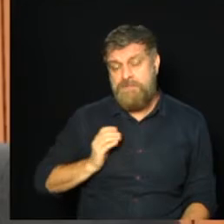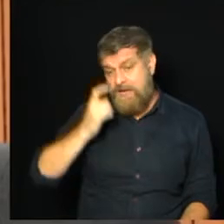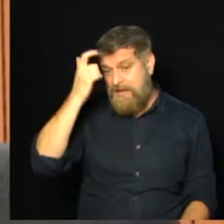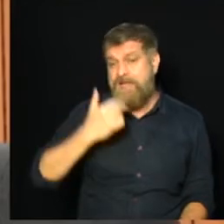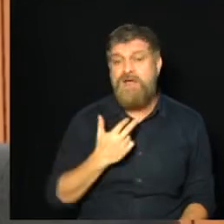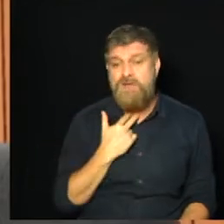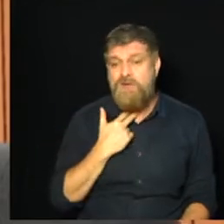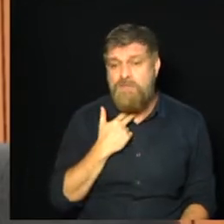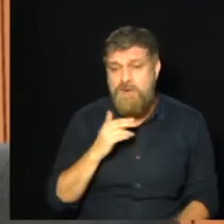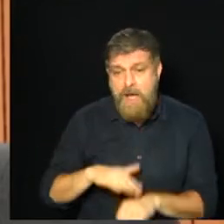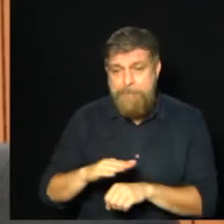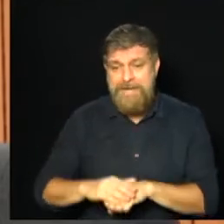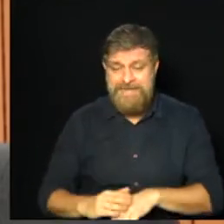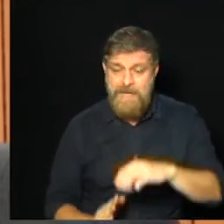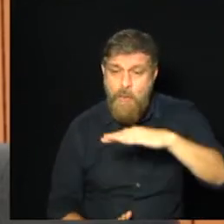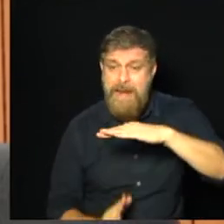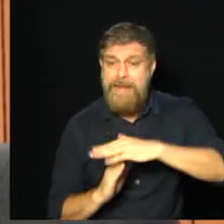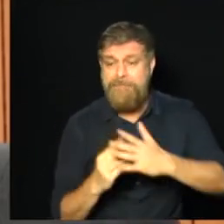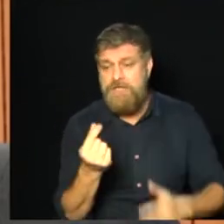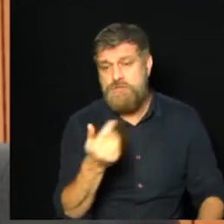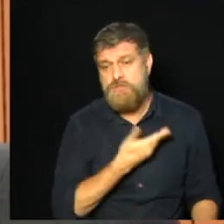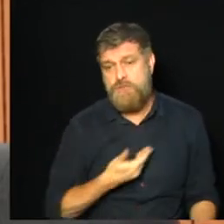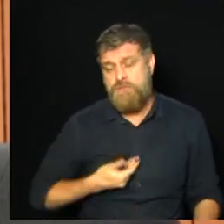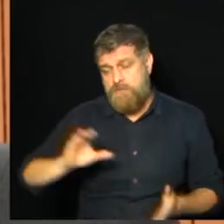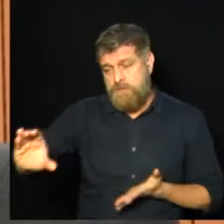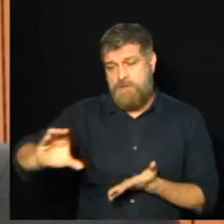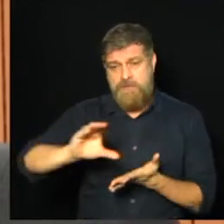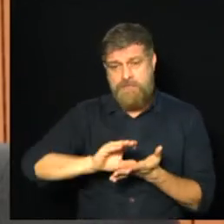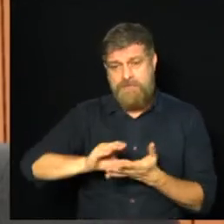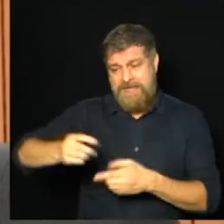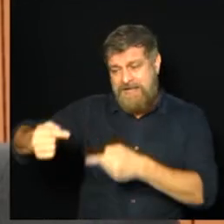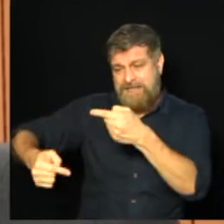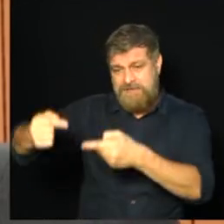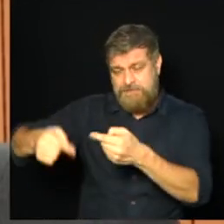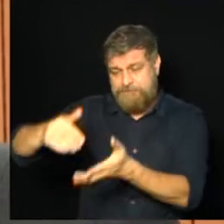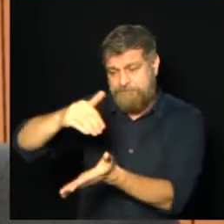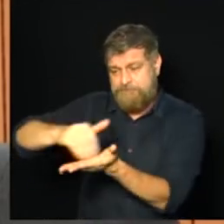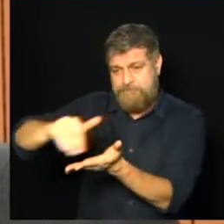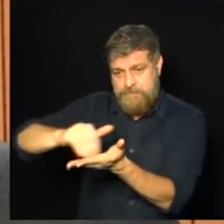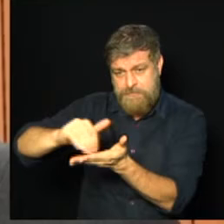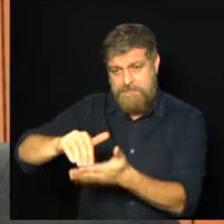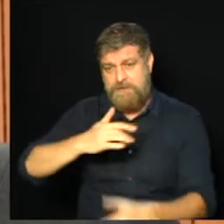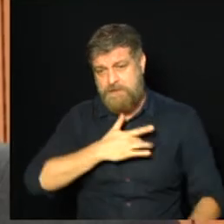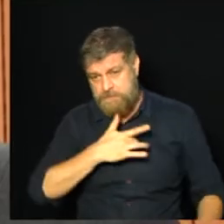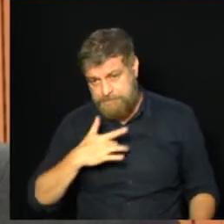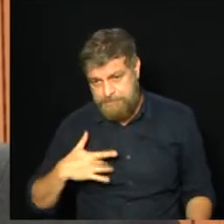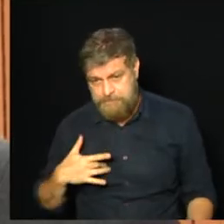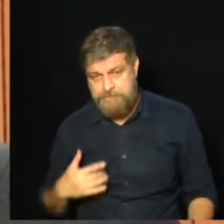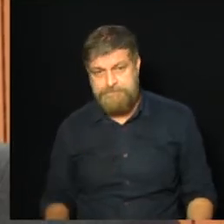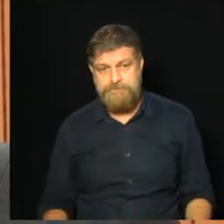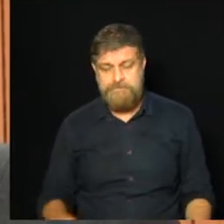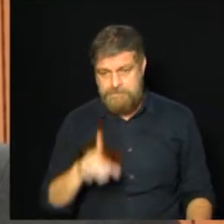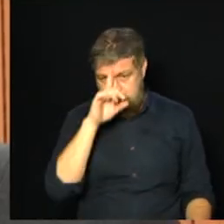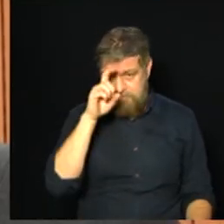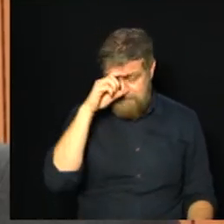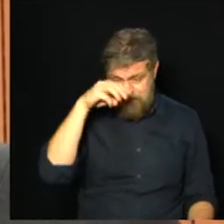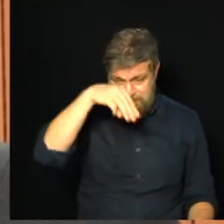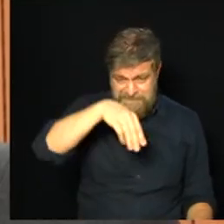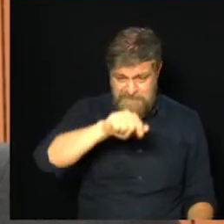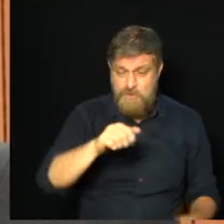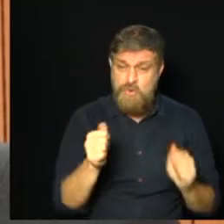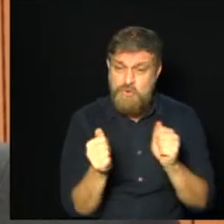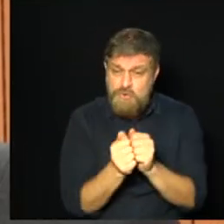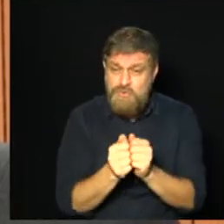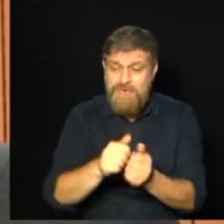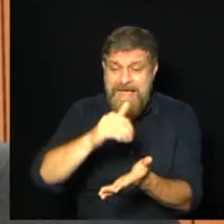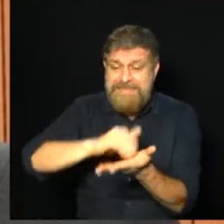nada além do limite do orçamento. As discussões da Secretaria de Saúde, a rede Mário Gatti, junto com a Secretaria